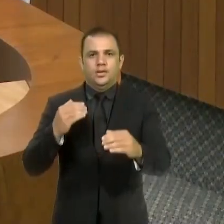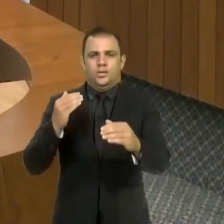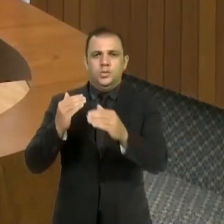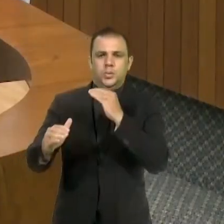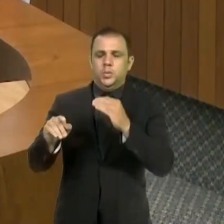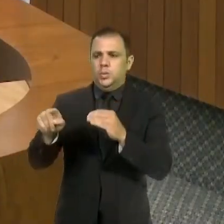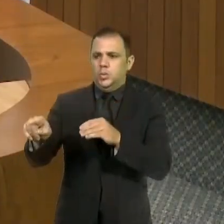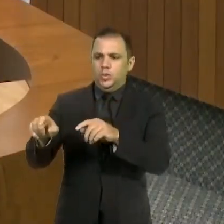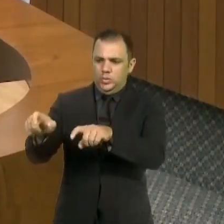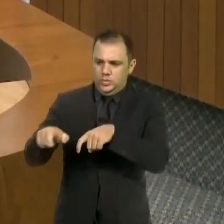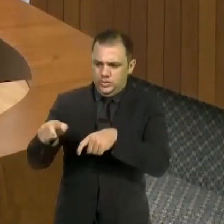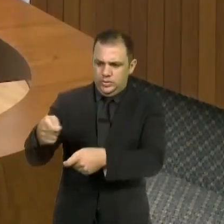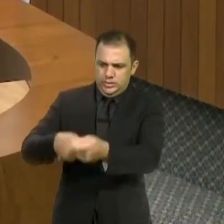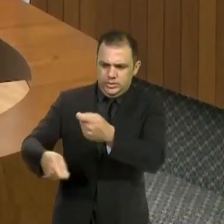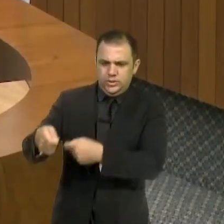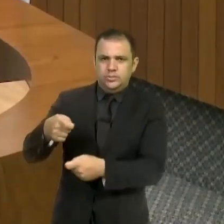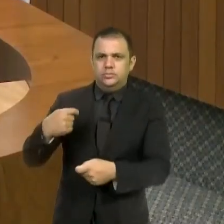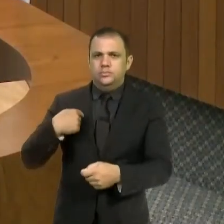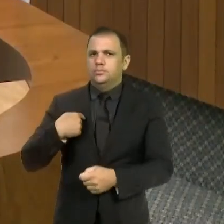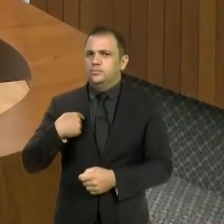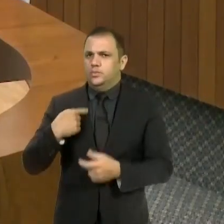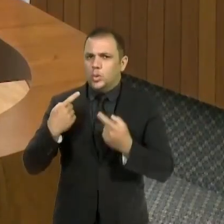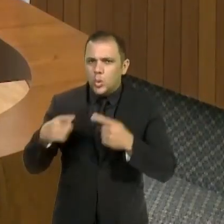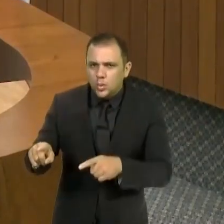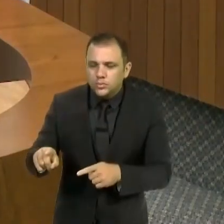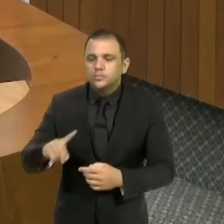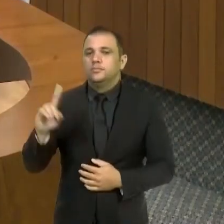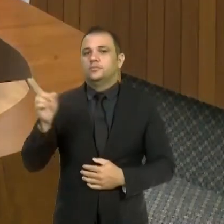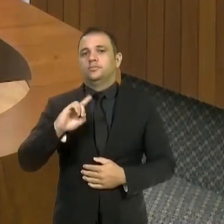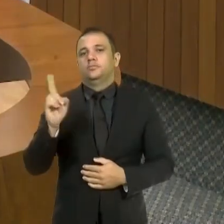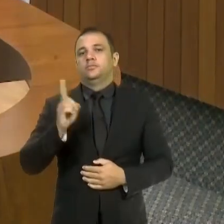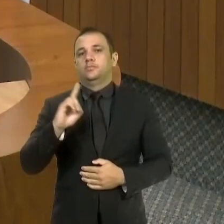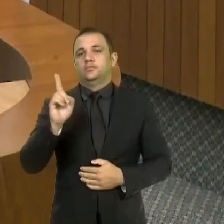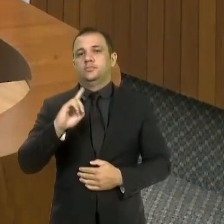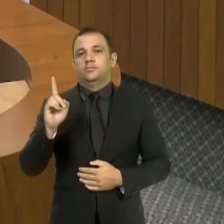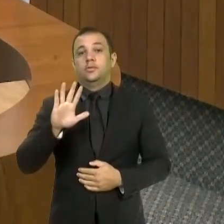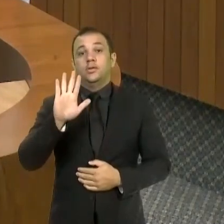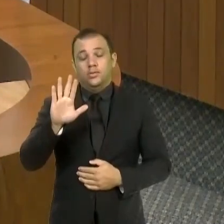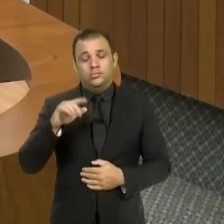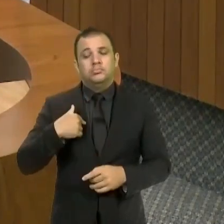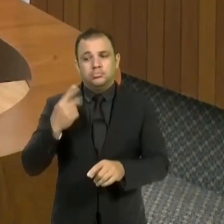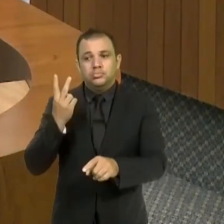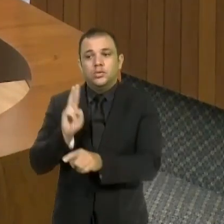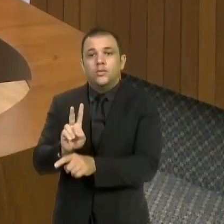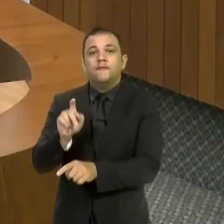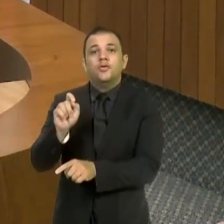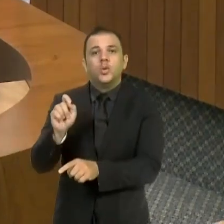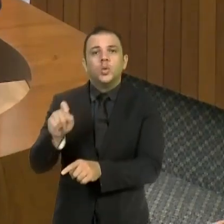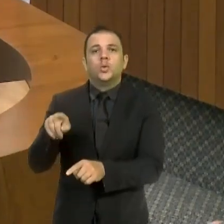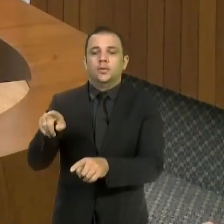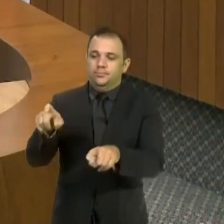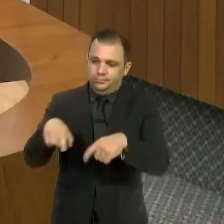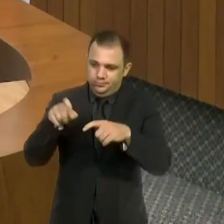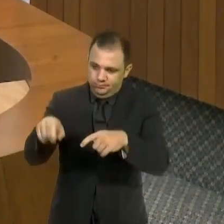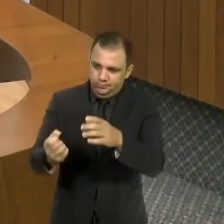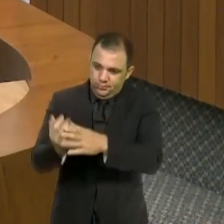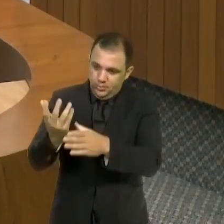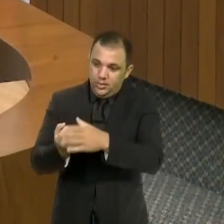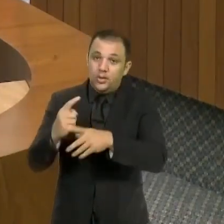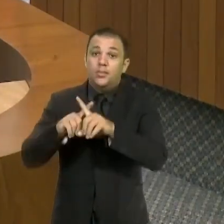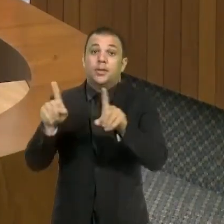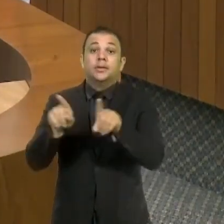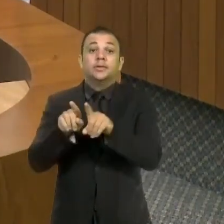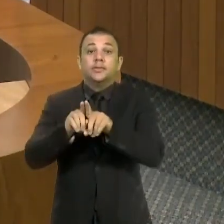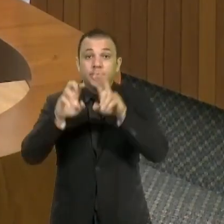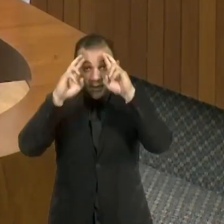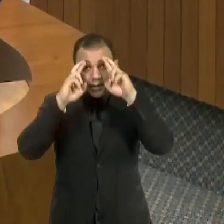grande expediente, o deputado Júlio Mendonça falou sobre o incentivo à agricultura familiar e ao agronegócio. Eu defendo a